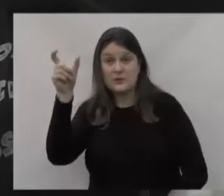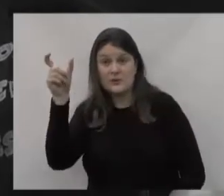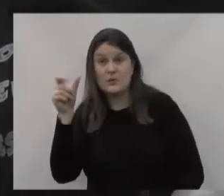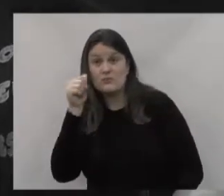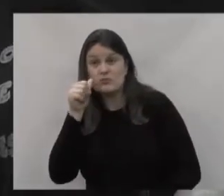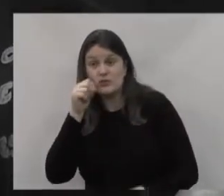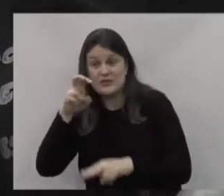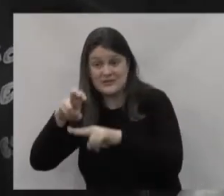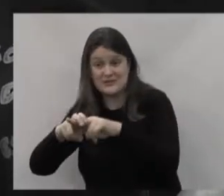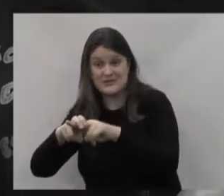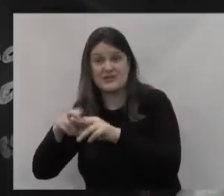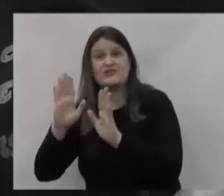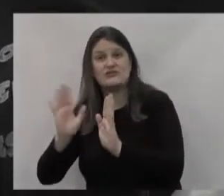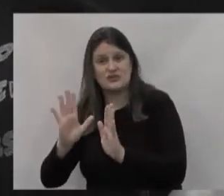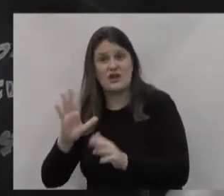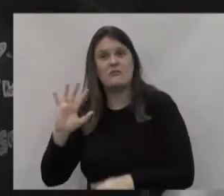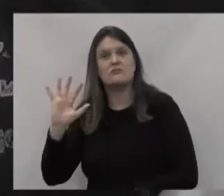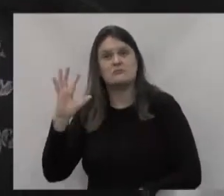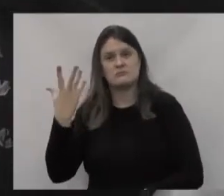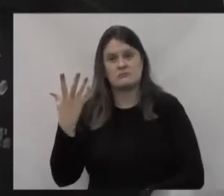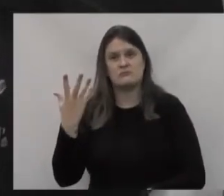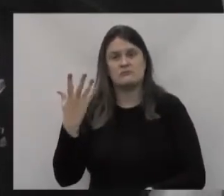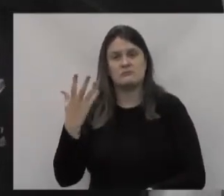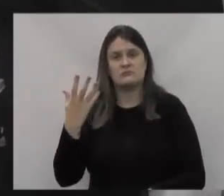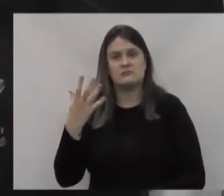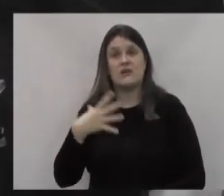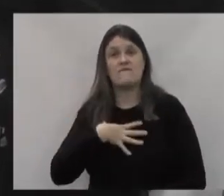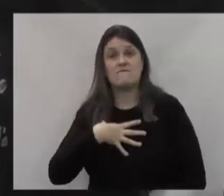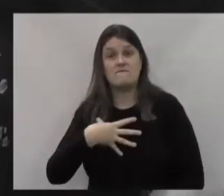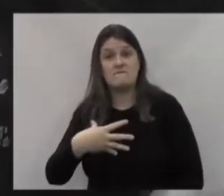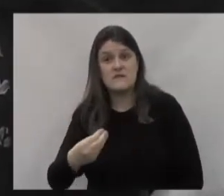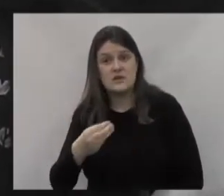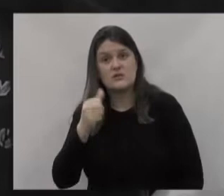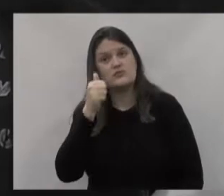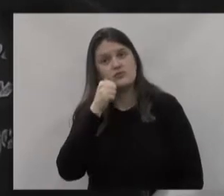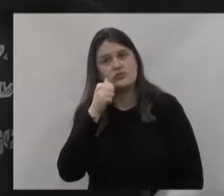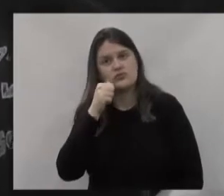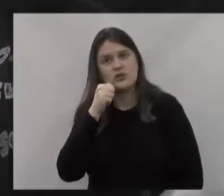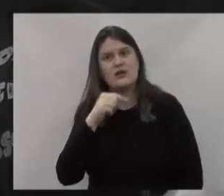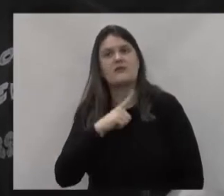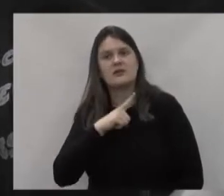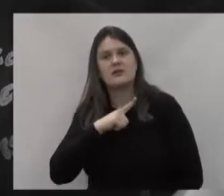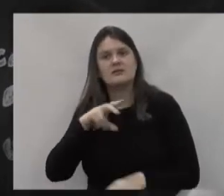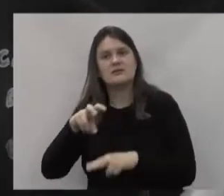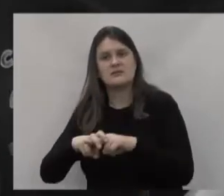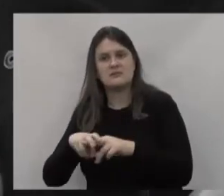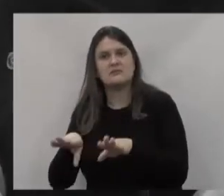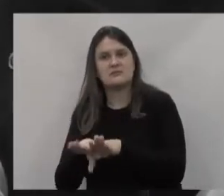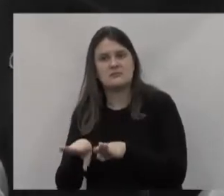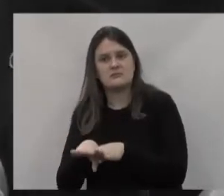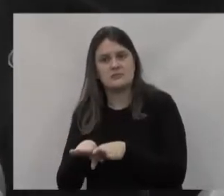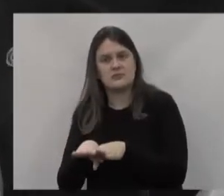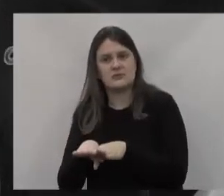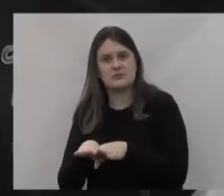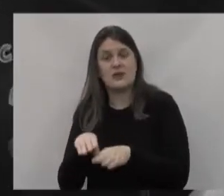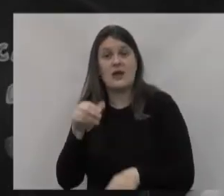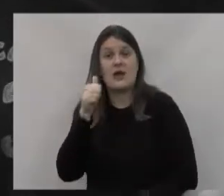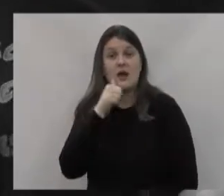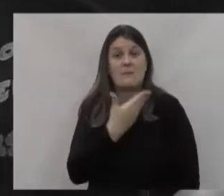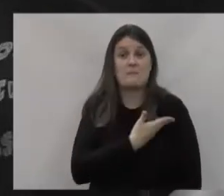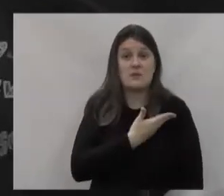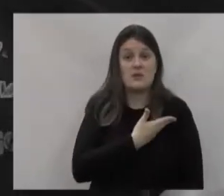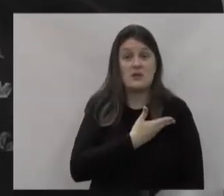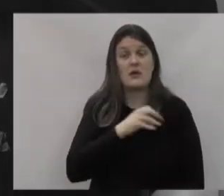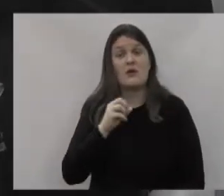sentada aqui já passou por isso. O filho de uma mulher que passou por isso está sentado aqui. Uma amiga,